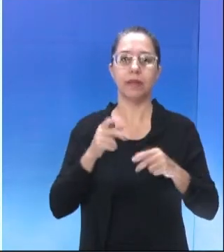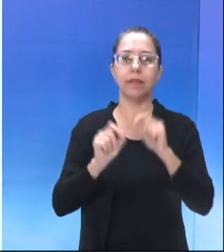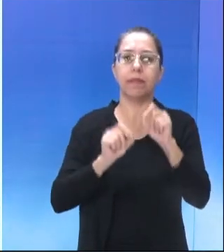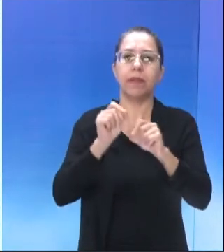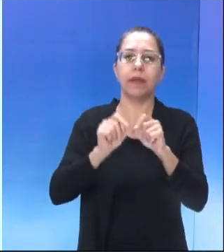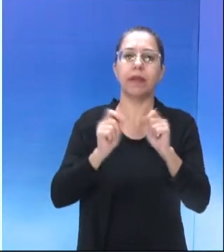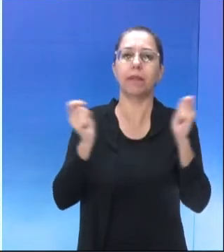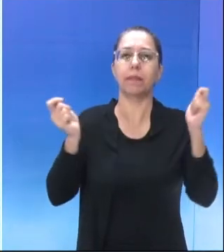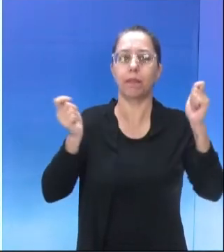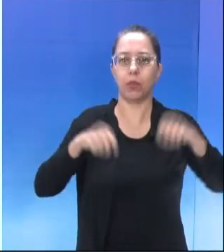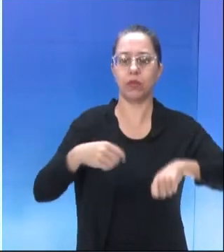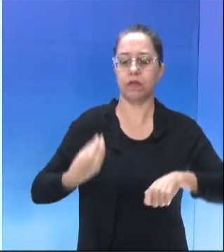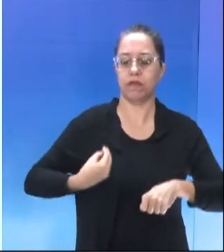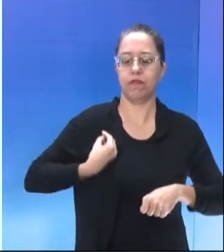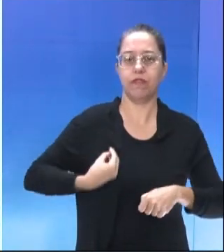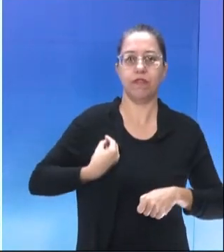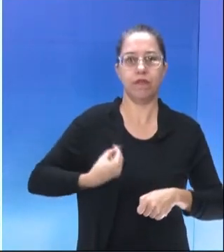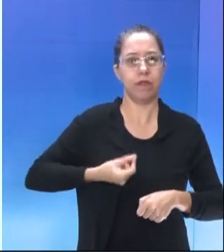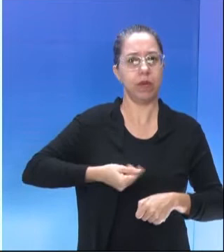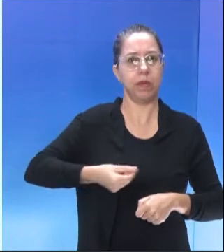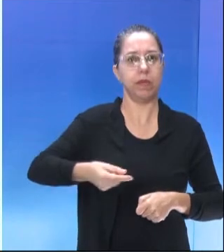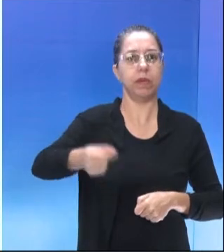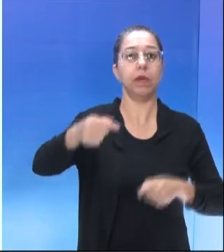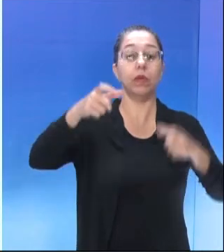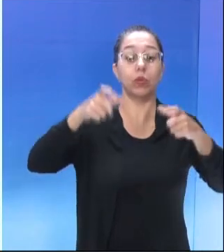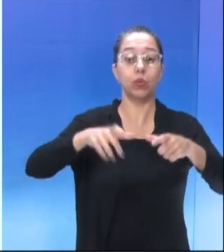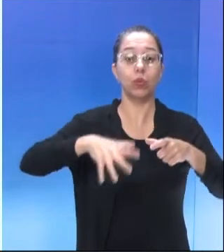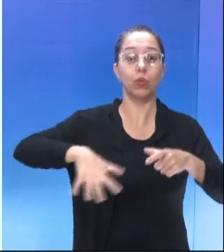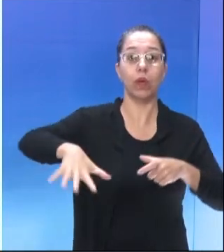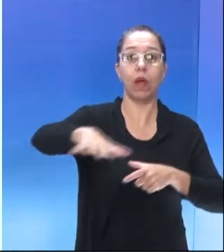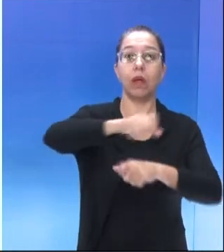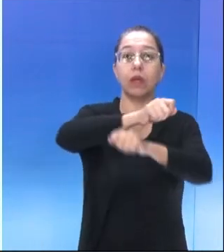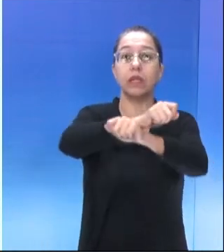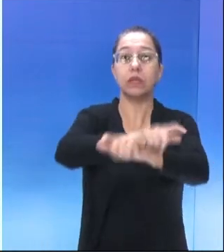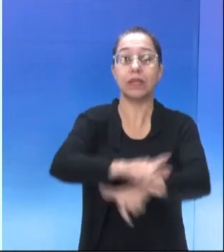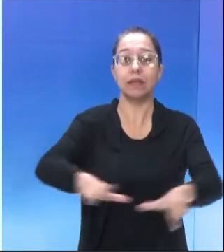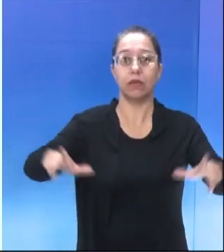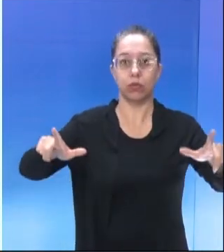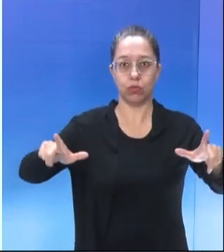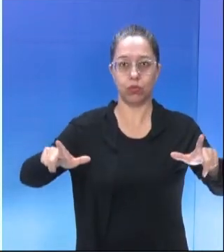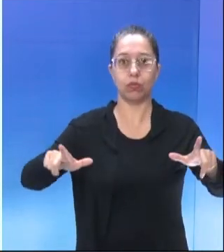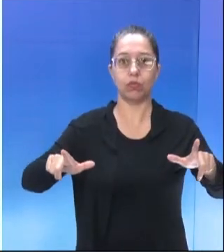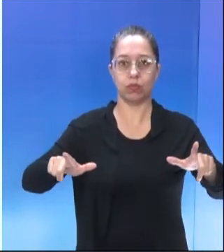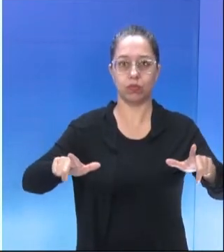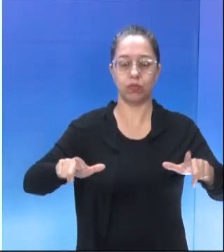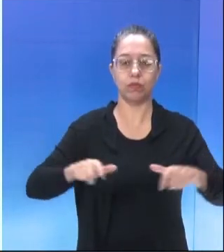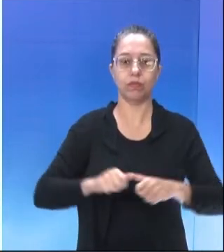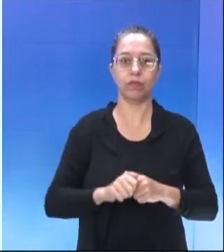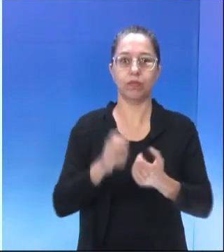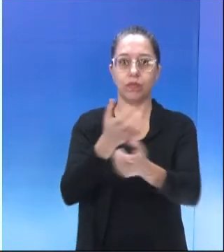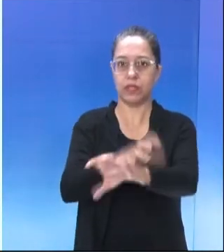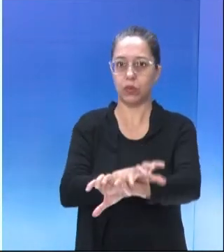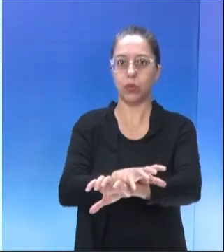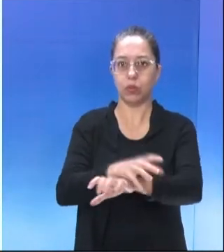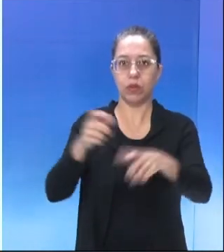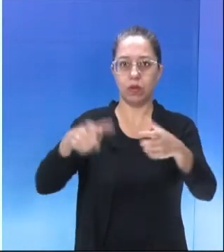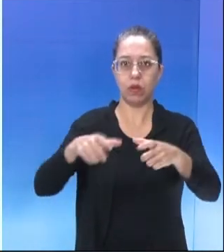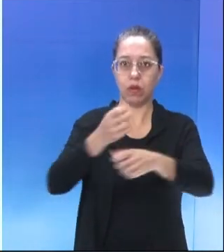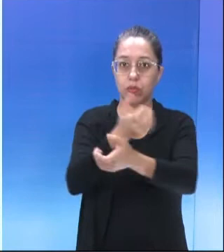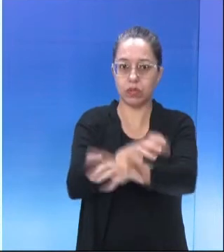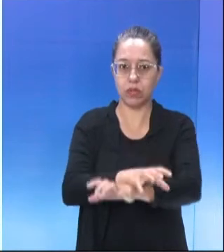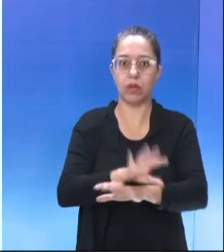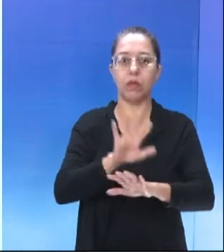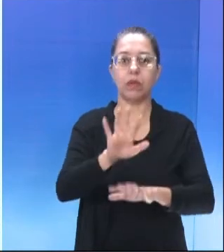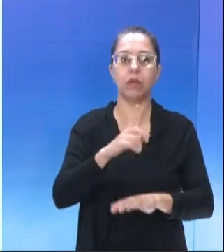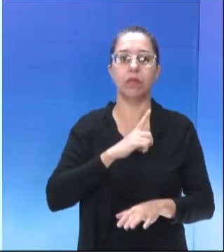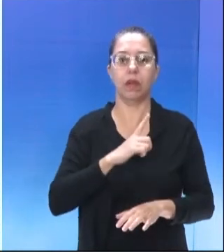sobrevivam numa vida aí num bioma no deserto, entendeu? Então o que acontece? Os animais que